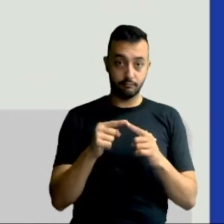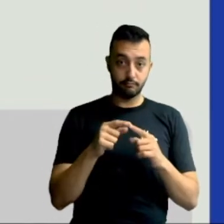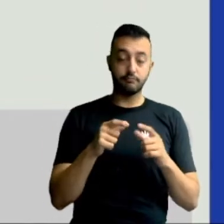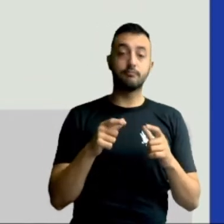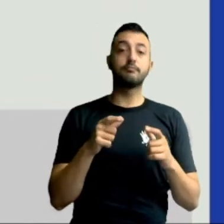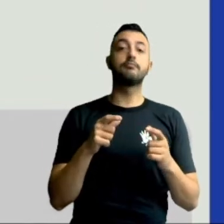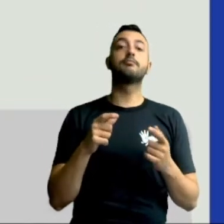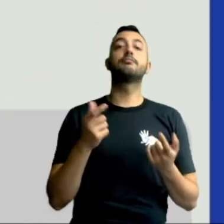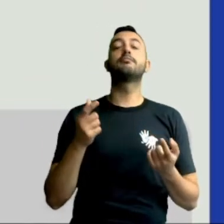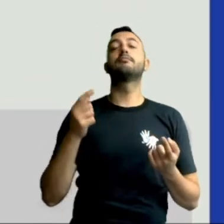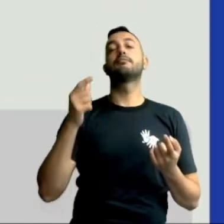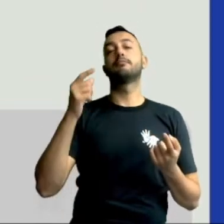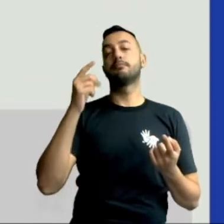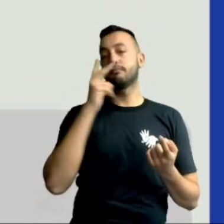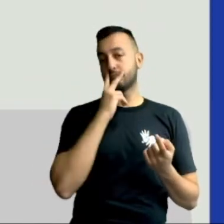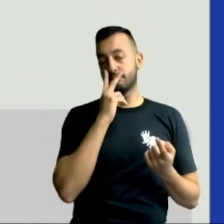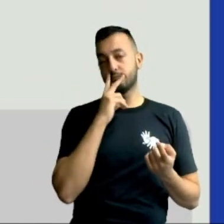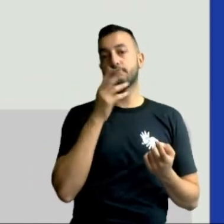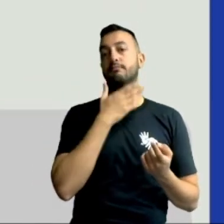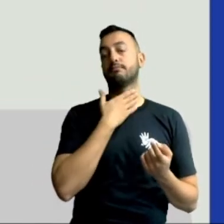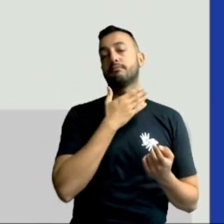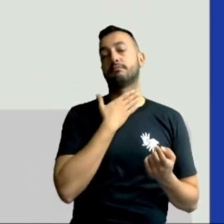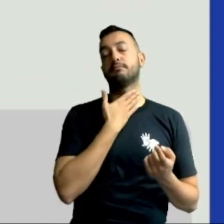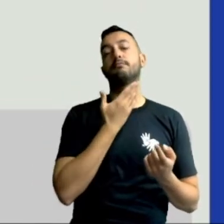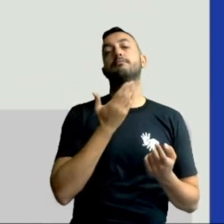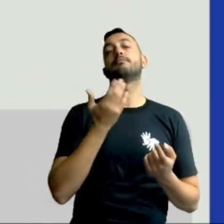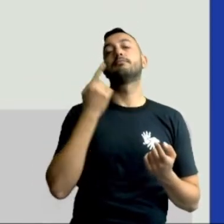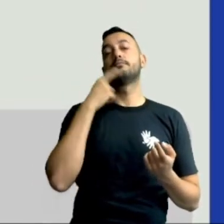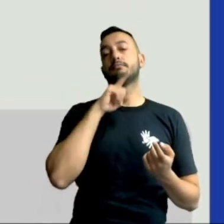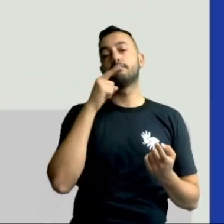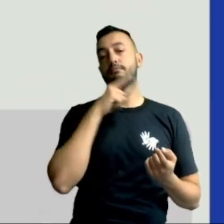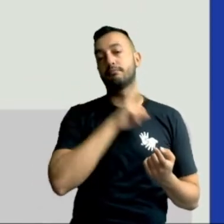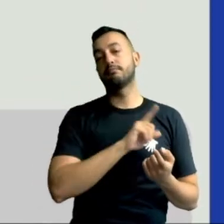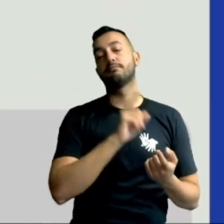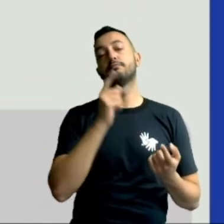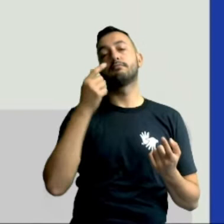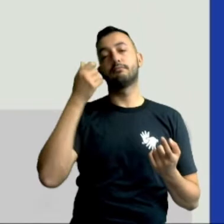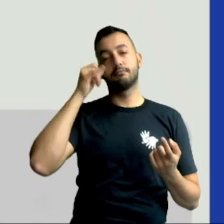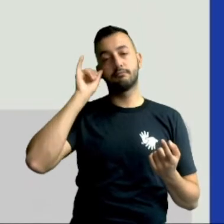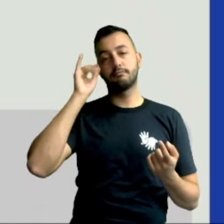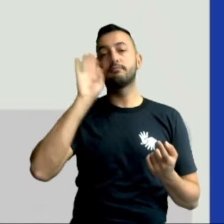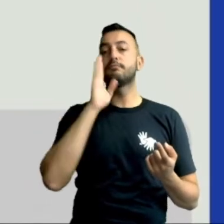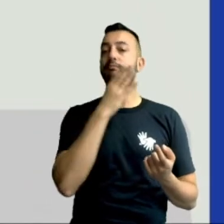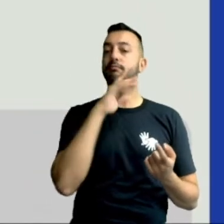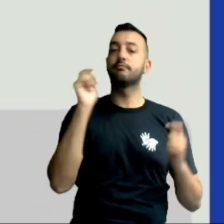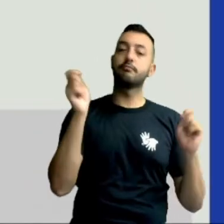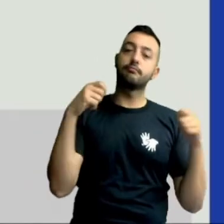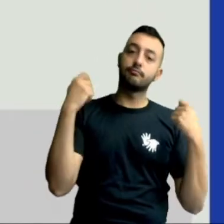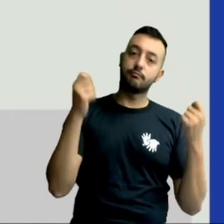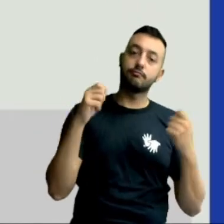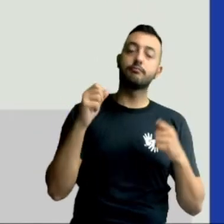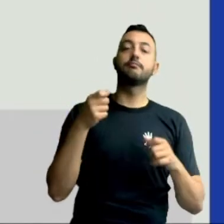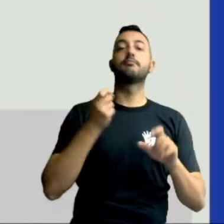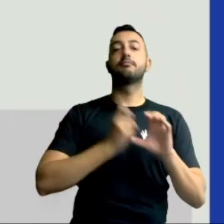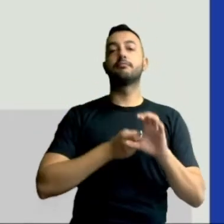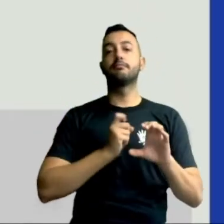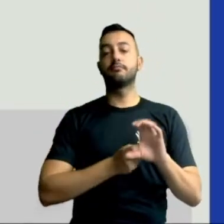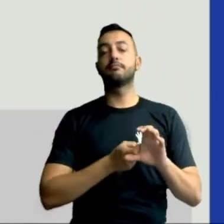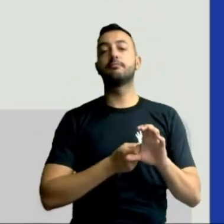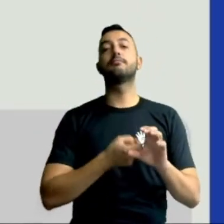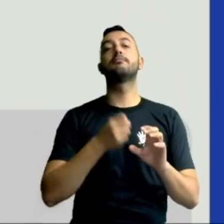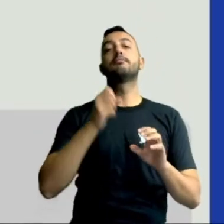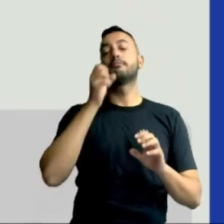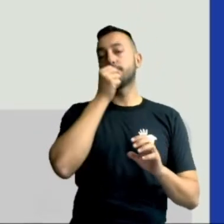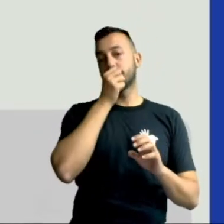Santo Antão, Pombos, Chão Grande, Gravatá, Bezerros, Caruaru, Bonito, São Caetano,